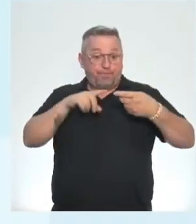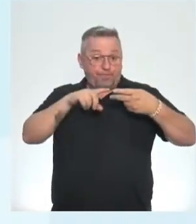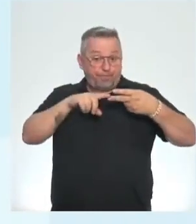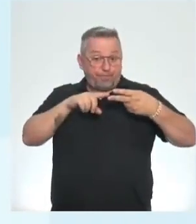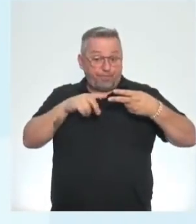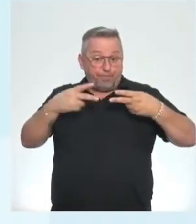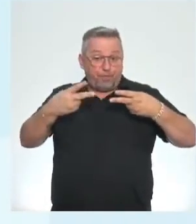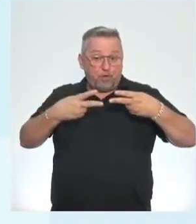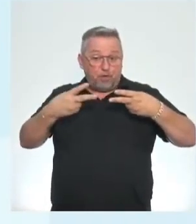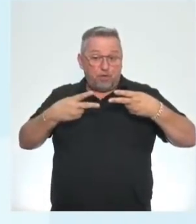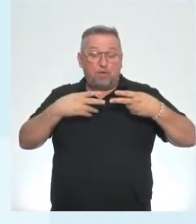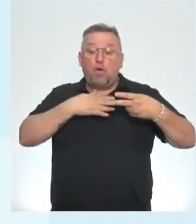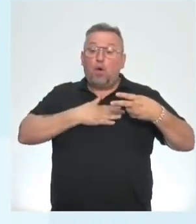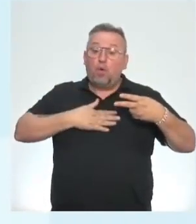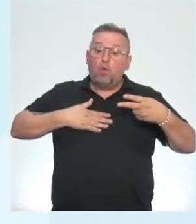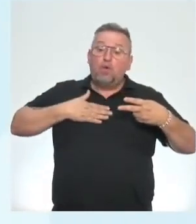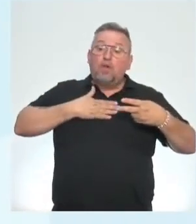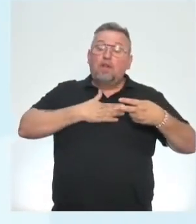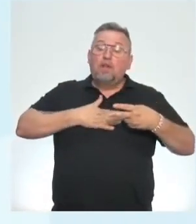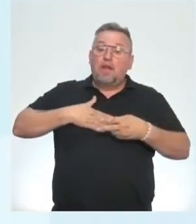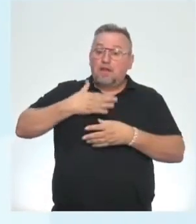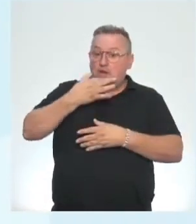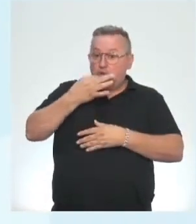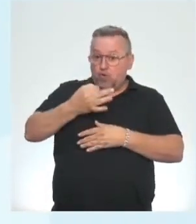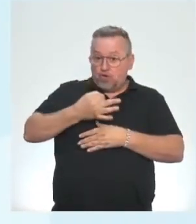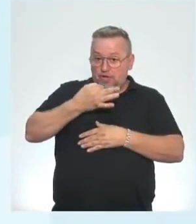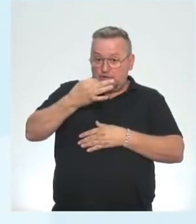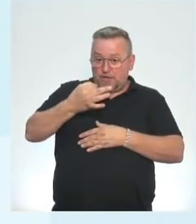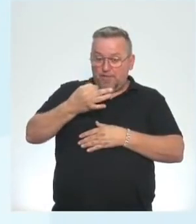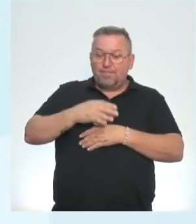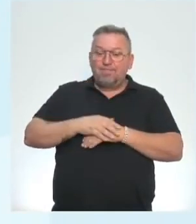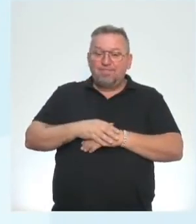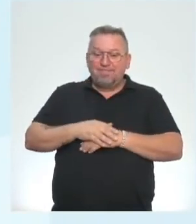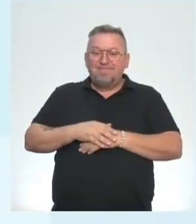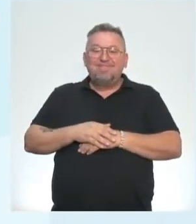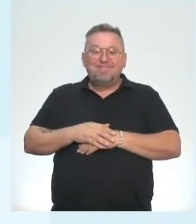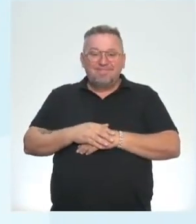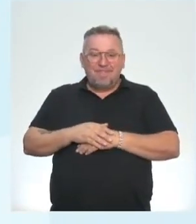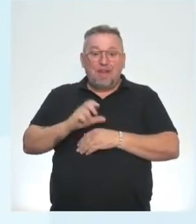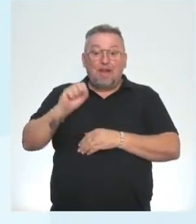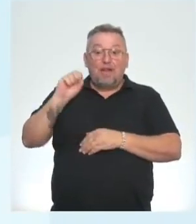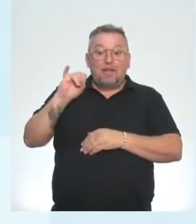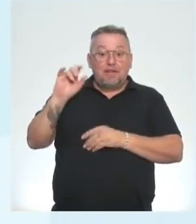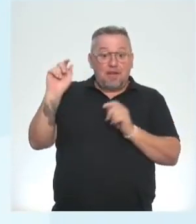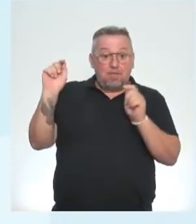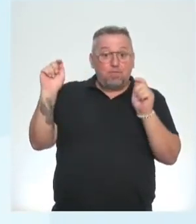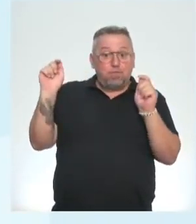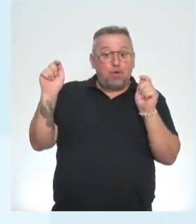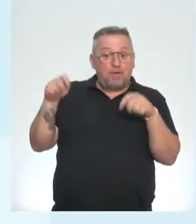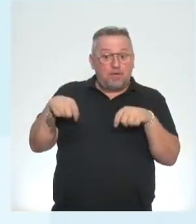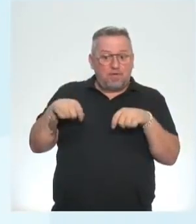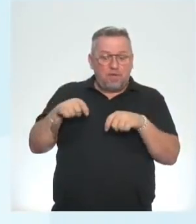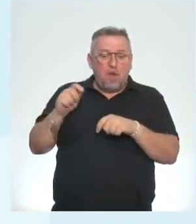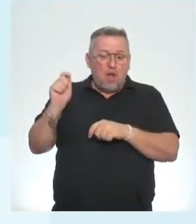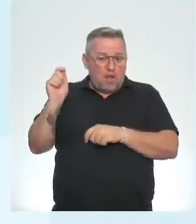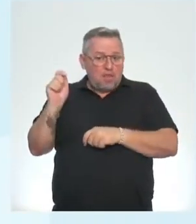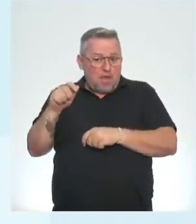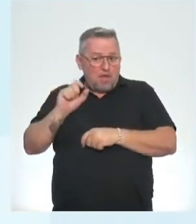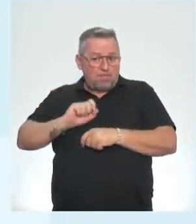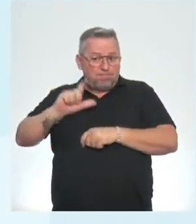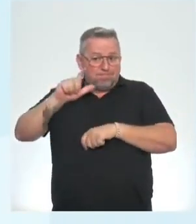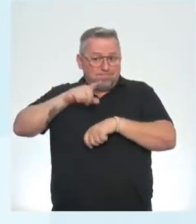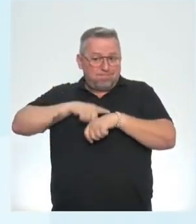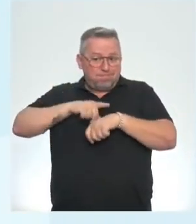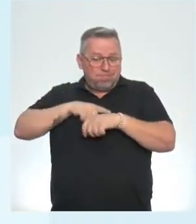carta 2, específico aqui, tá? A aluna, Aline, ela coloca, se possível, o aumento das